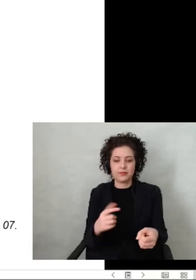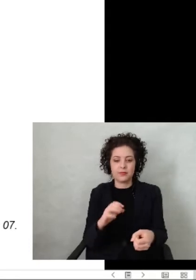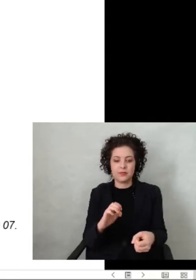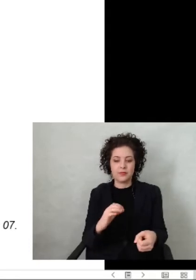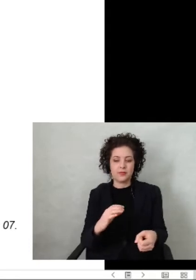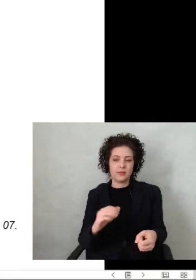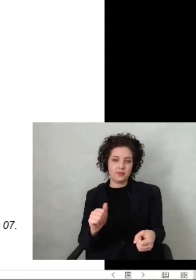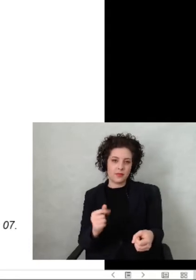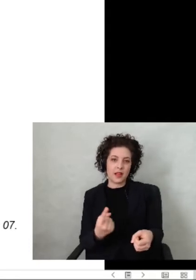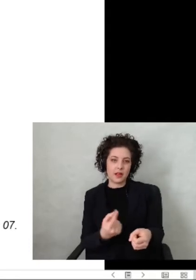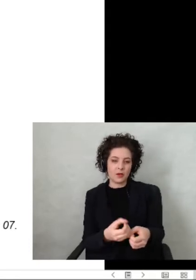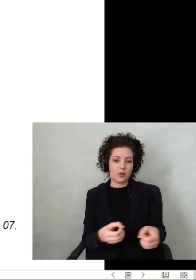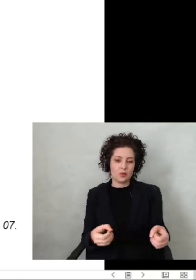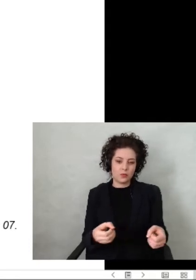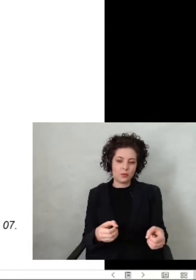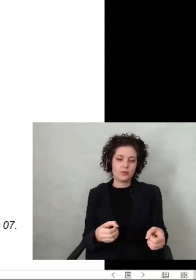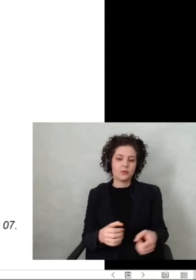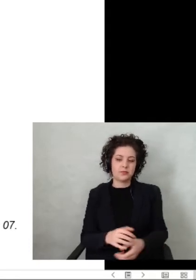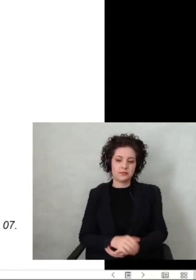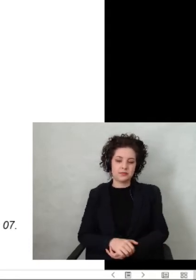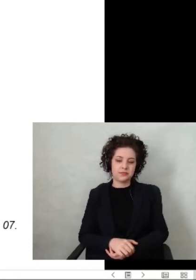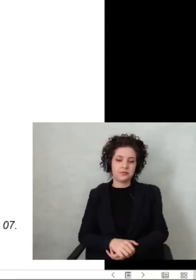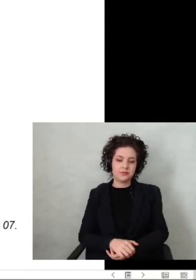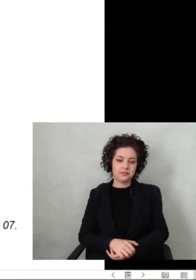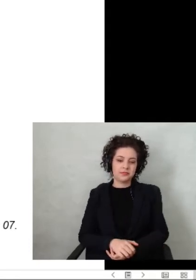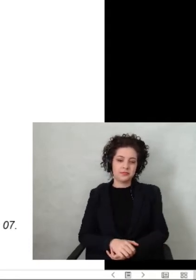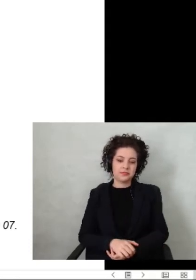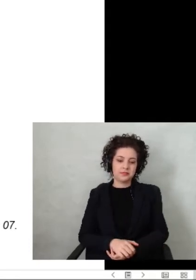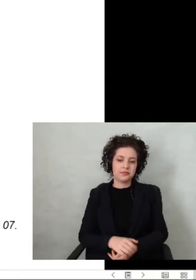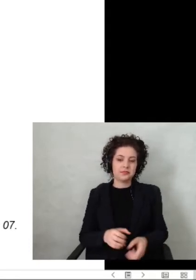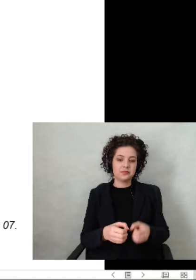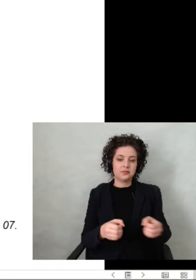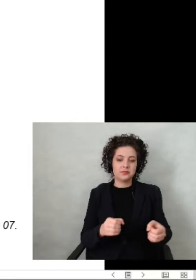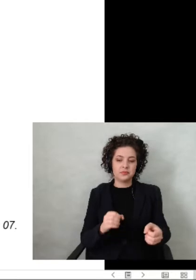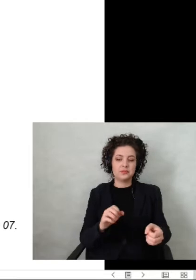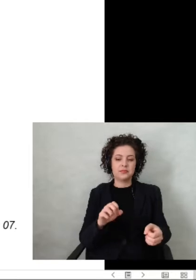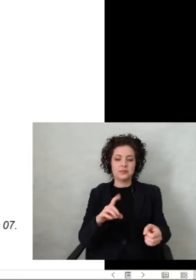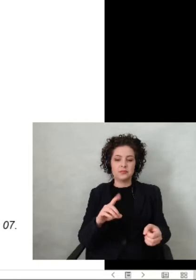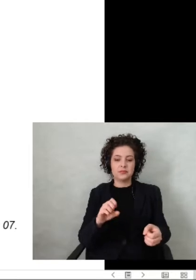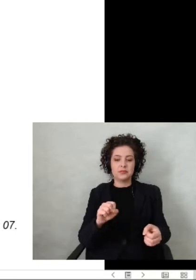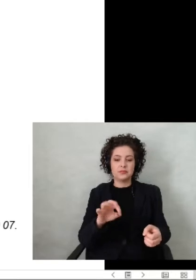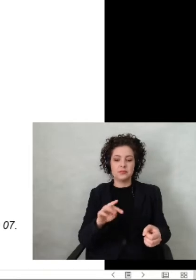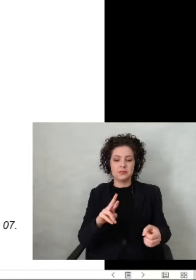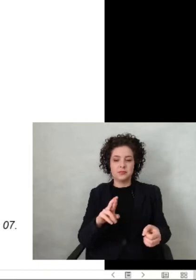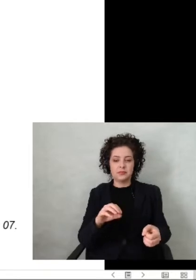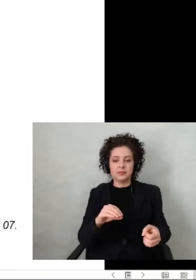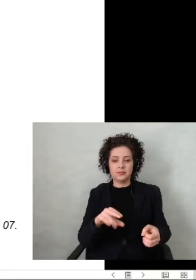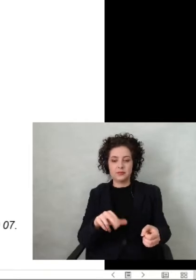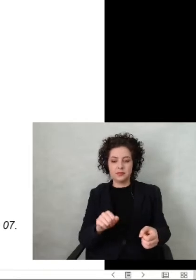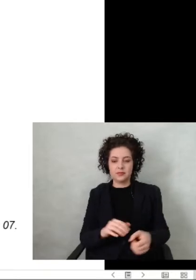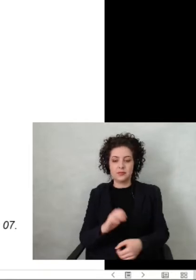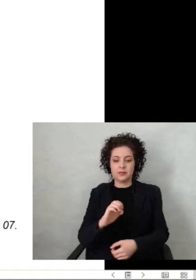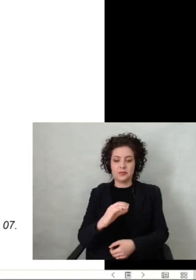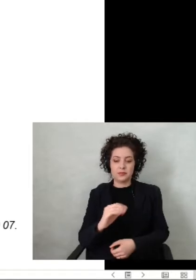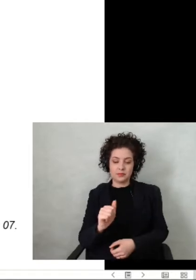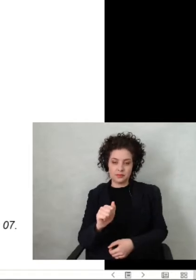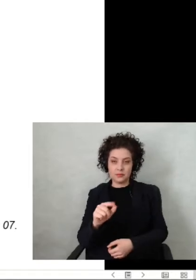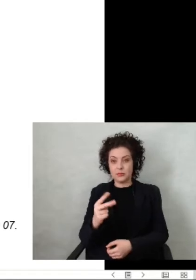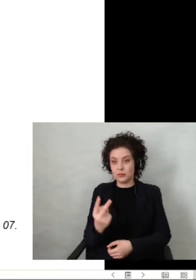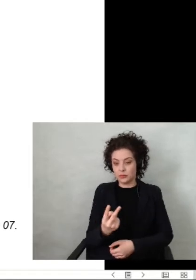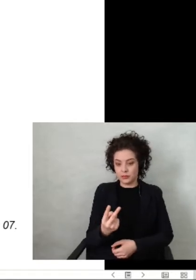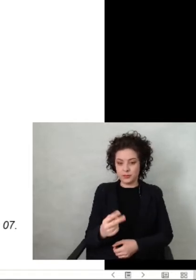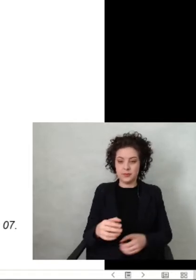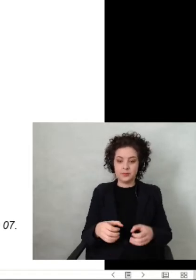de conversão da angiotensina e aldosterona, né, a ECA2, que a gente tem praticamente